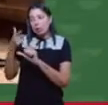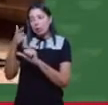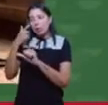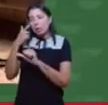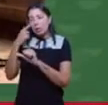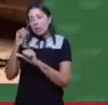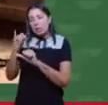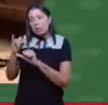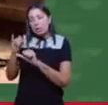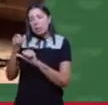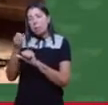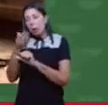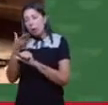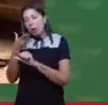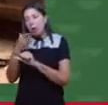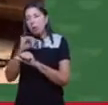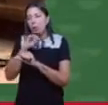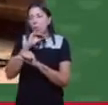julgasse